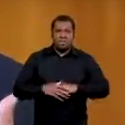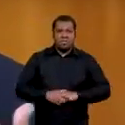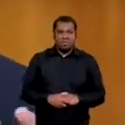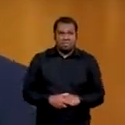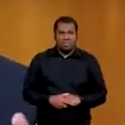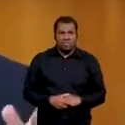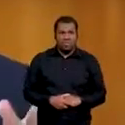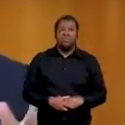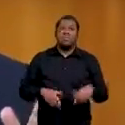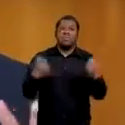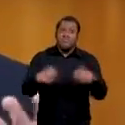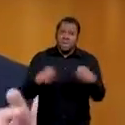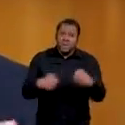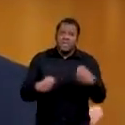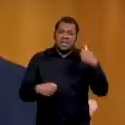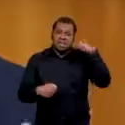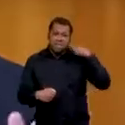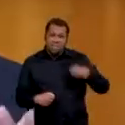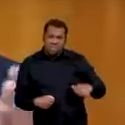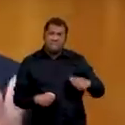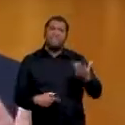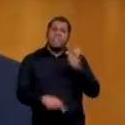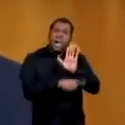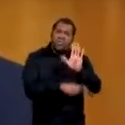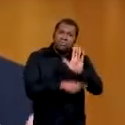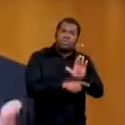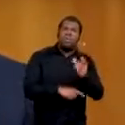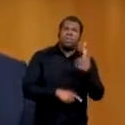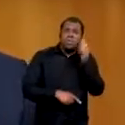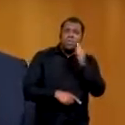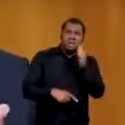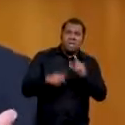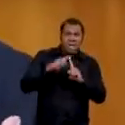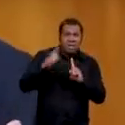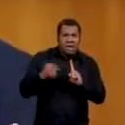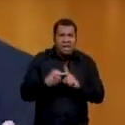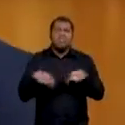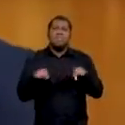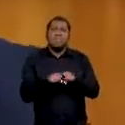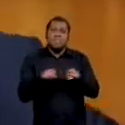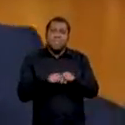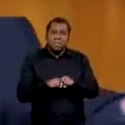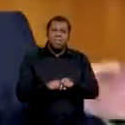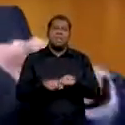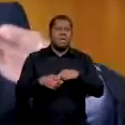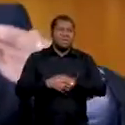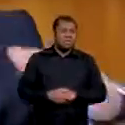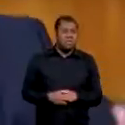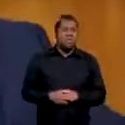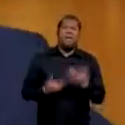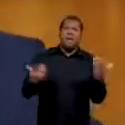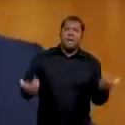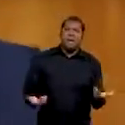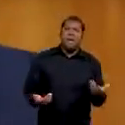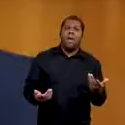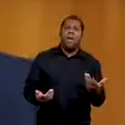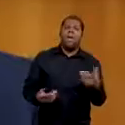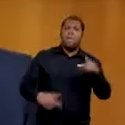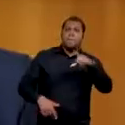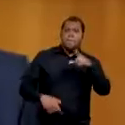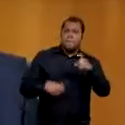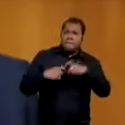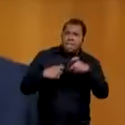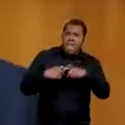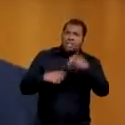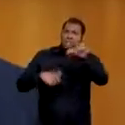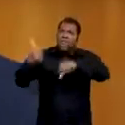auxílio natalidade, auxílio maternidade, para aposentadoria, para perícia médica. A gente conseguiu zerar tudo isso. Então,